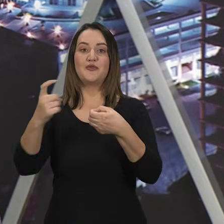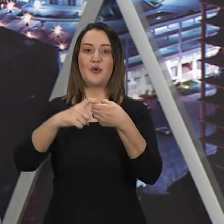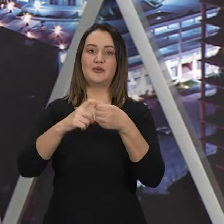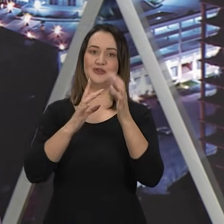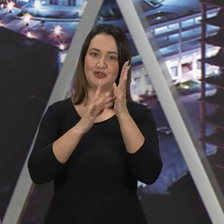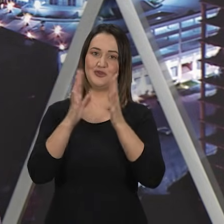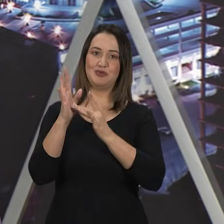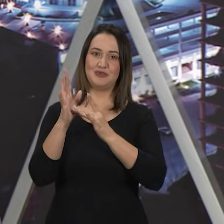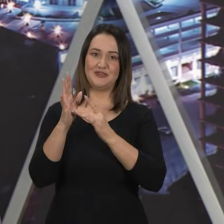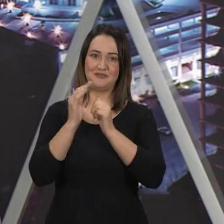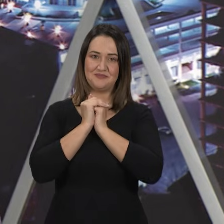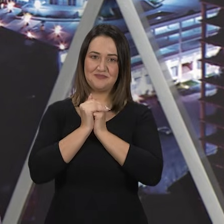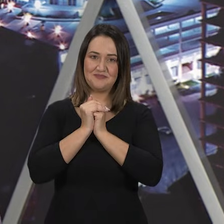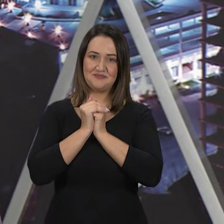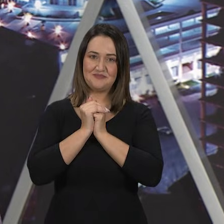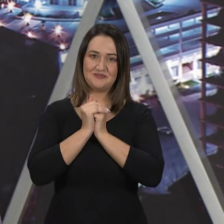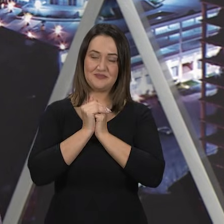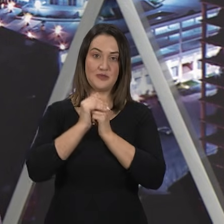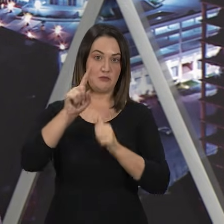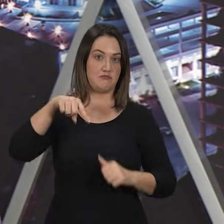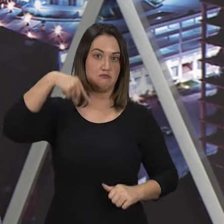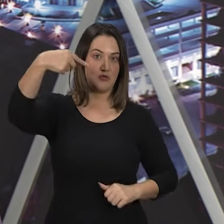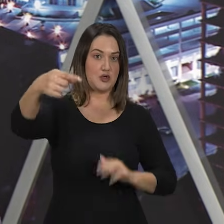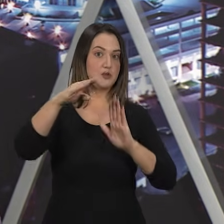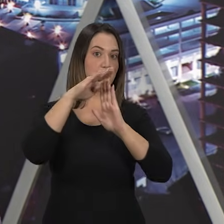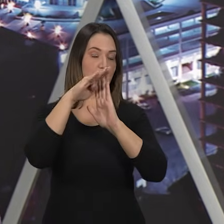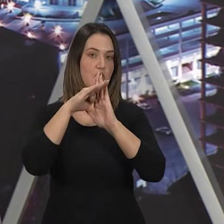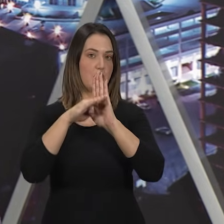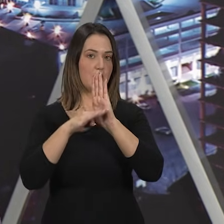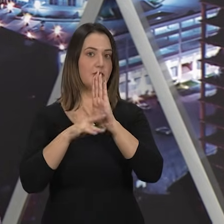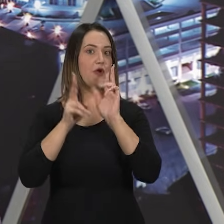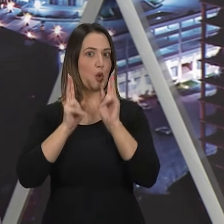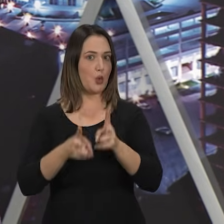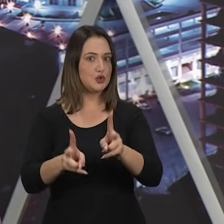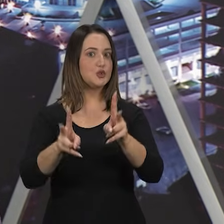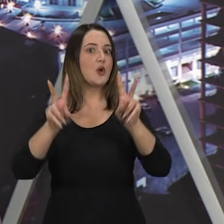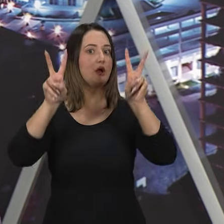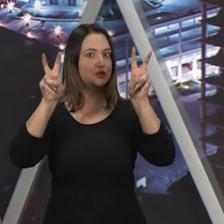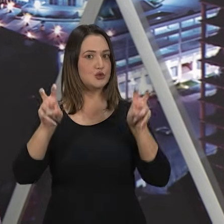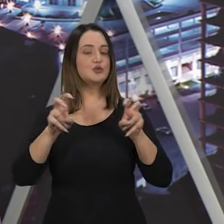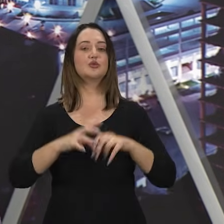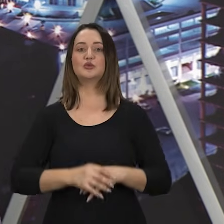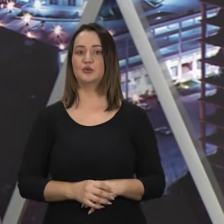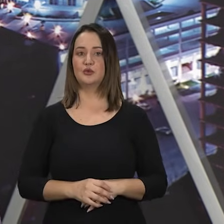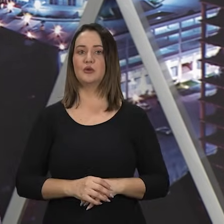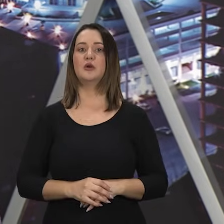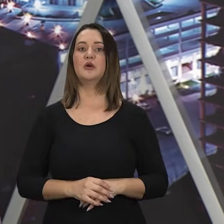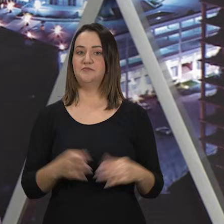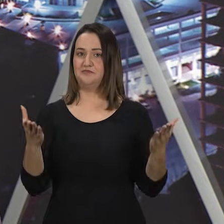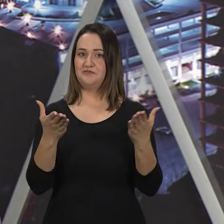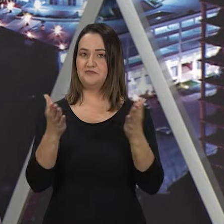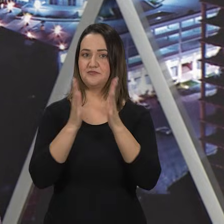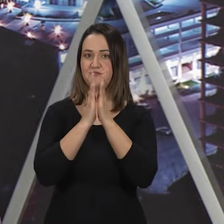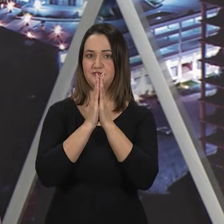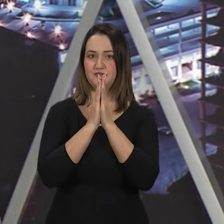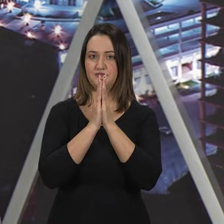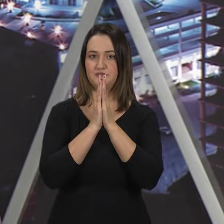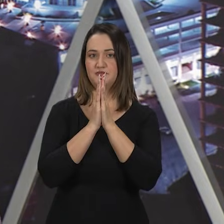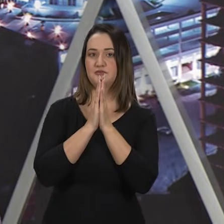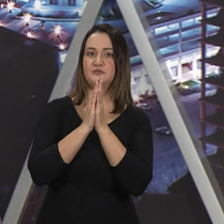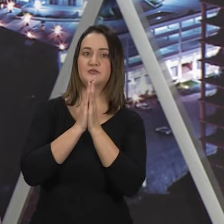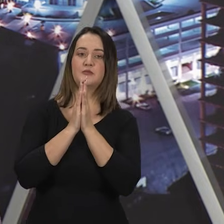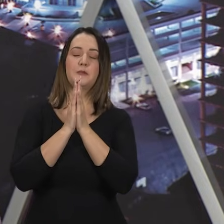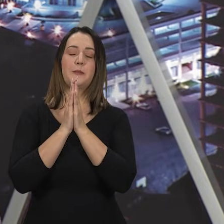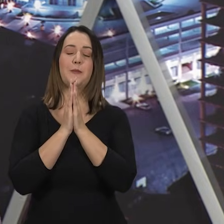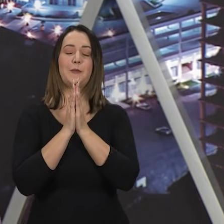para a volta de Jesus. Amém? No próximo programa nós vamos continuar esse assunto. Mas agora eu quero orar por